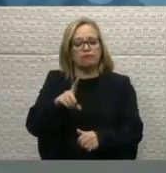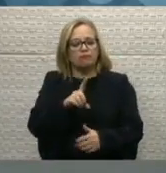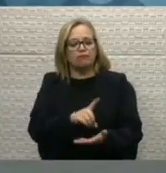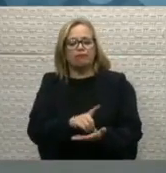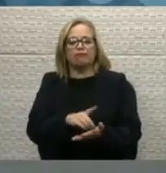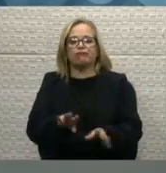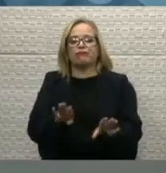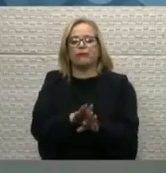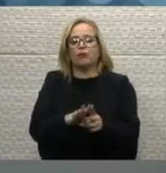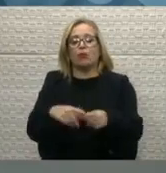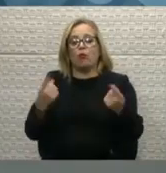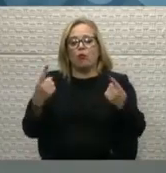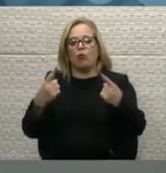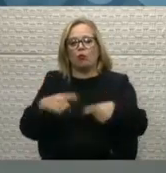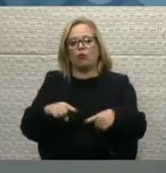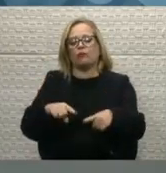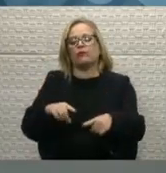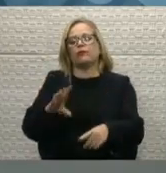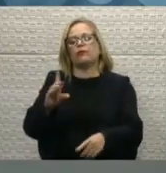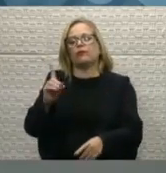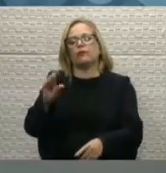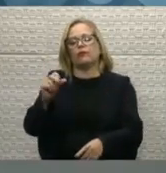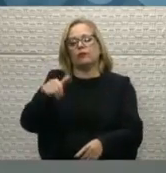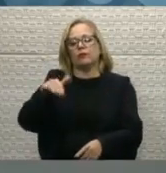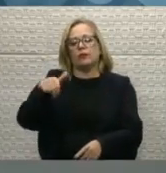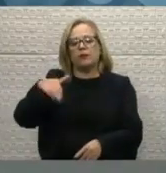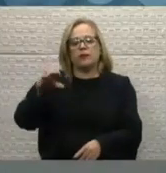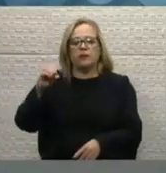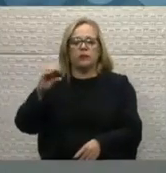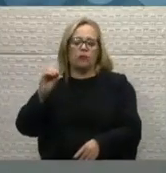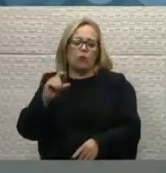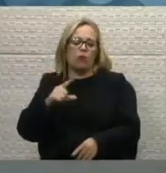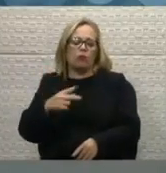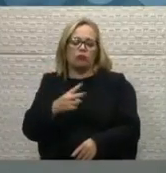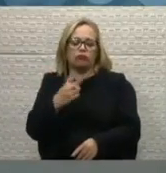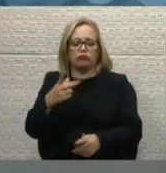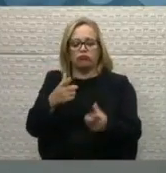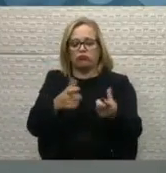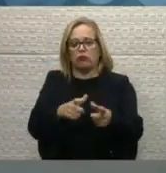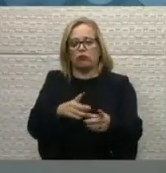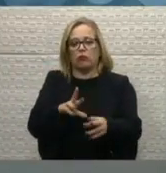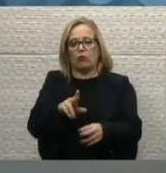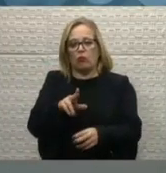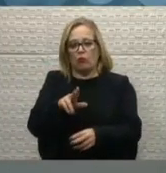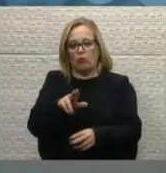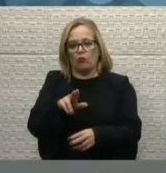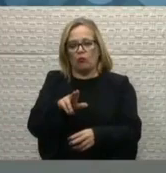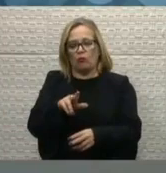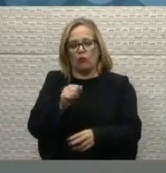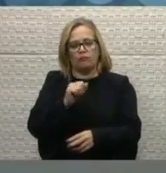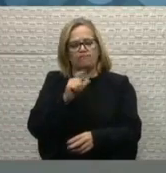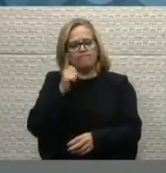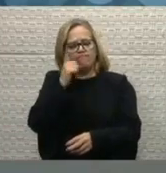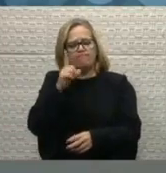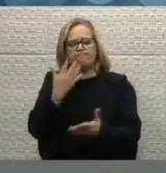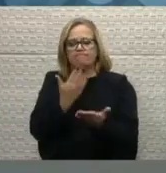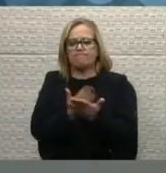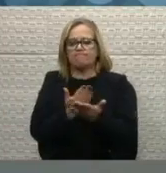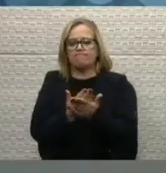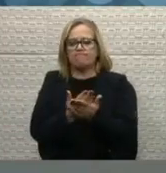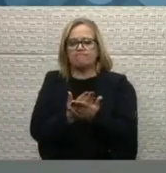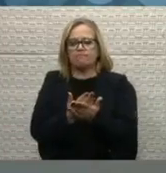no contradomínio da transformação. Por isso que esses dois espaços precisam ser iguais. Eu só consigo estudar